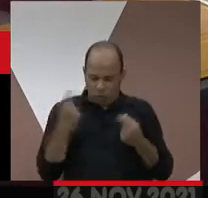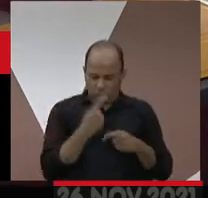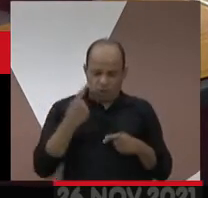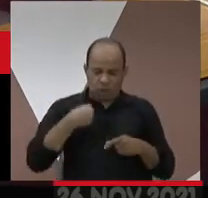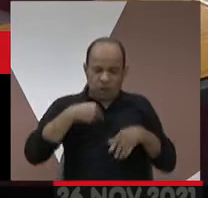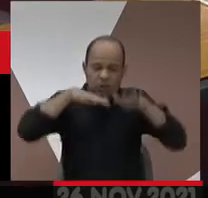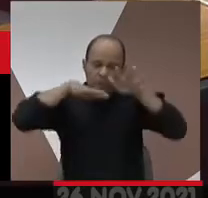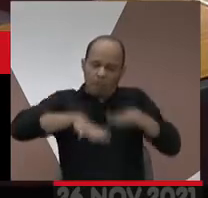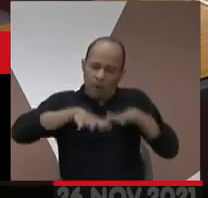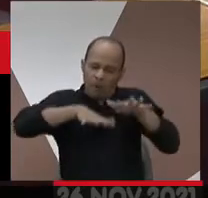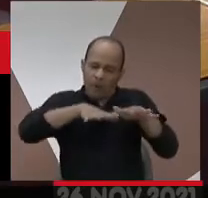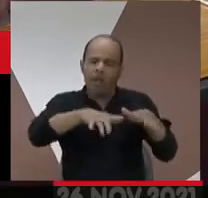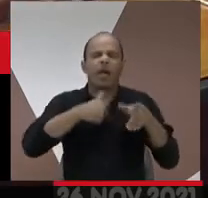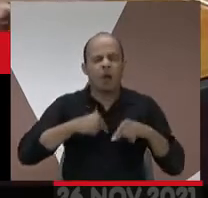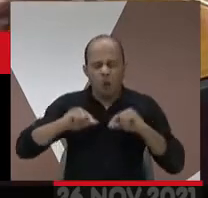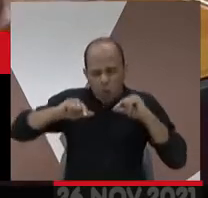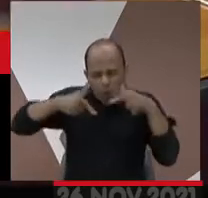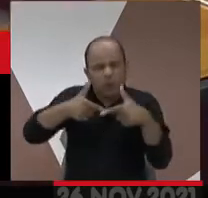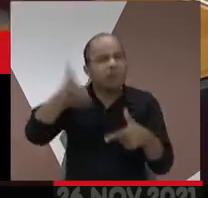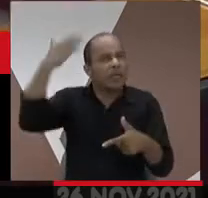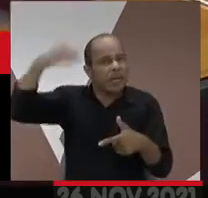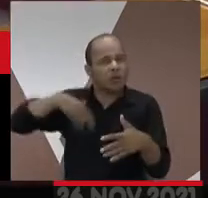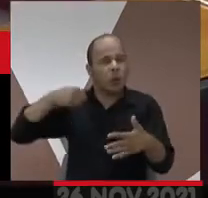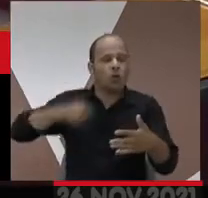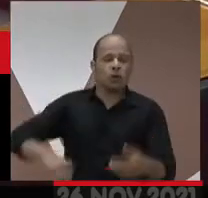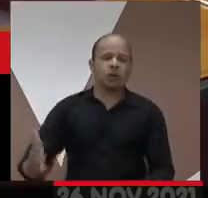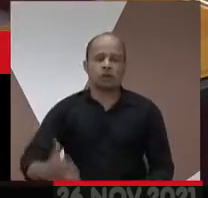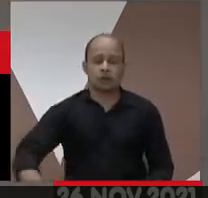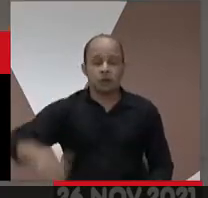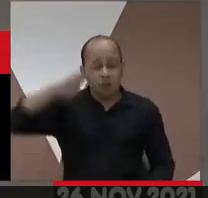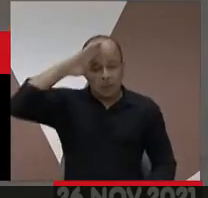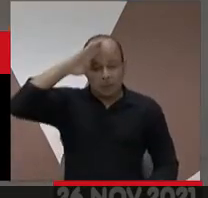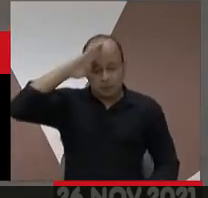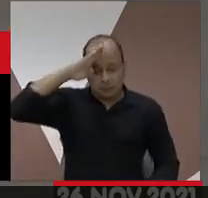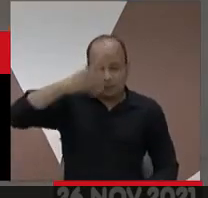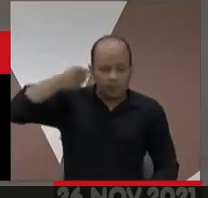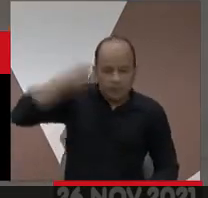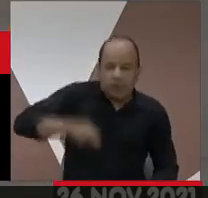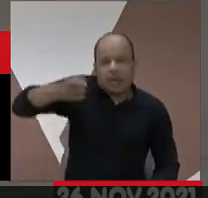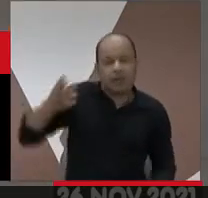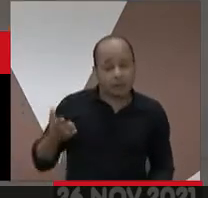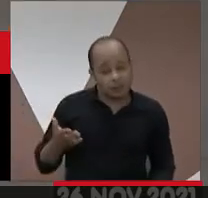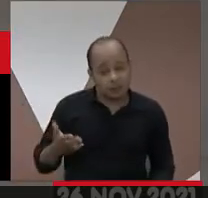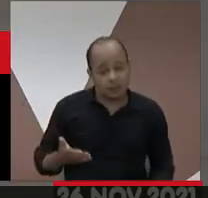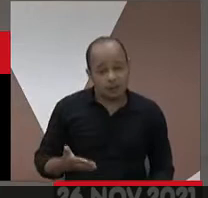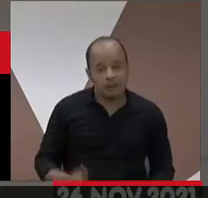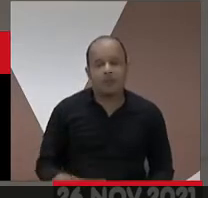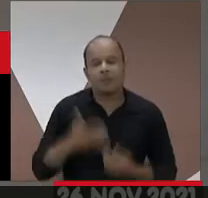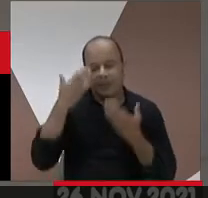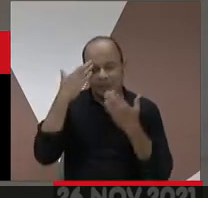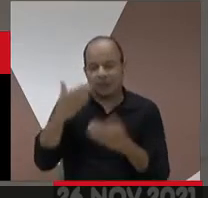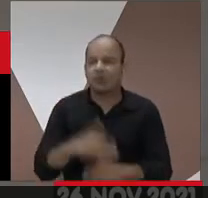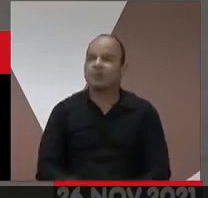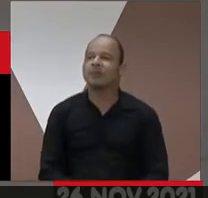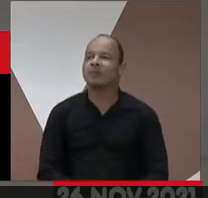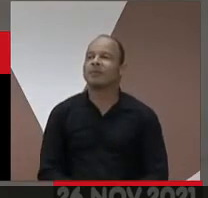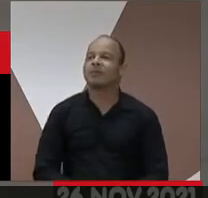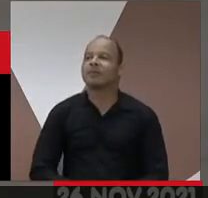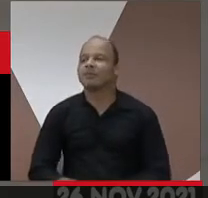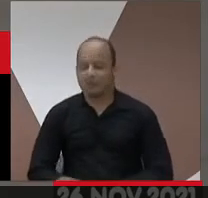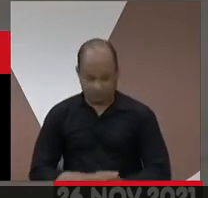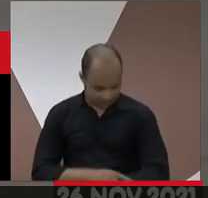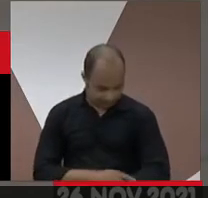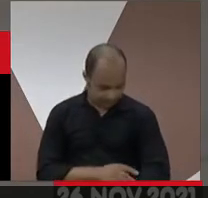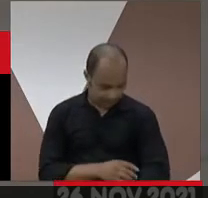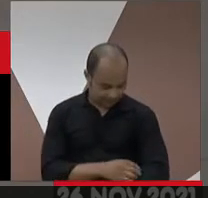lutei e foi contra a ditadura militar. Muito obrigada. Muito obrigado. Senhora Nilce Barreiros, dos povos